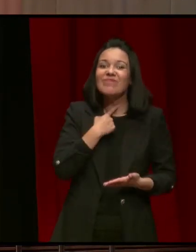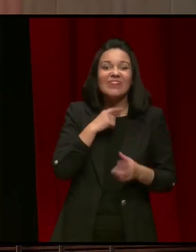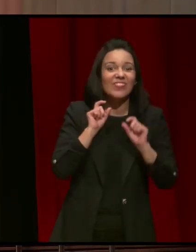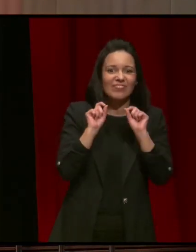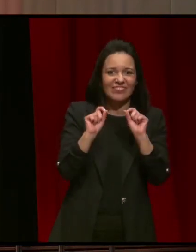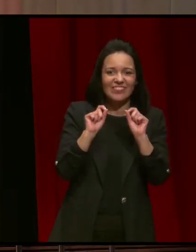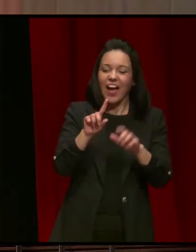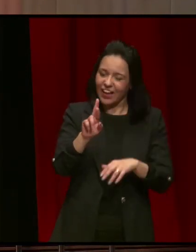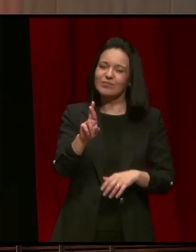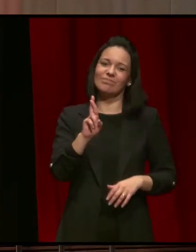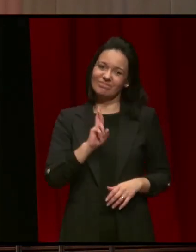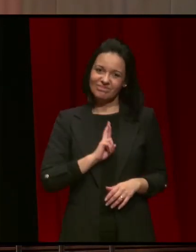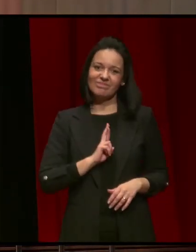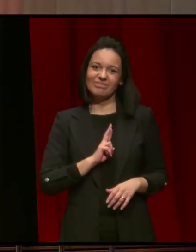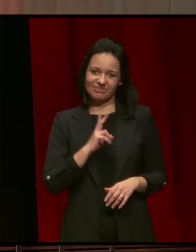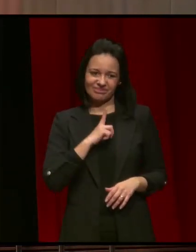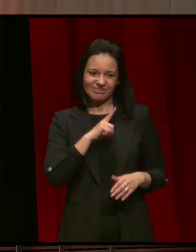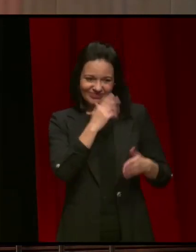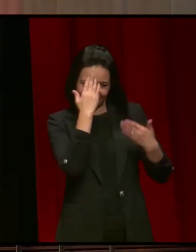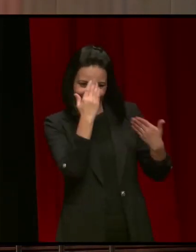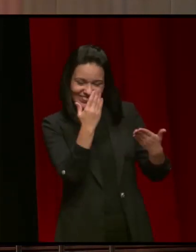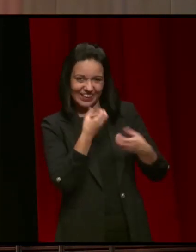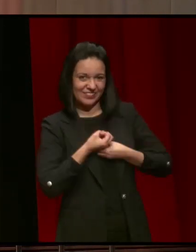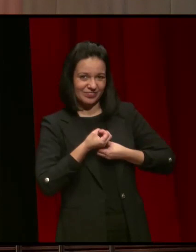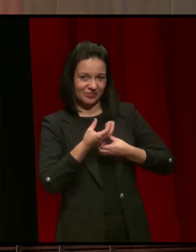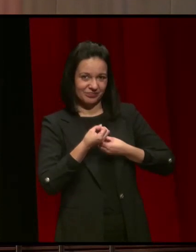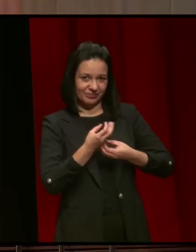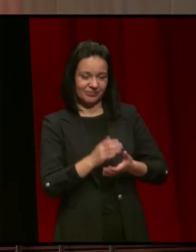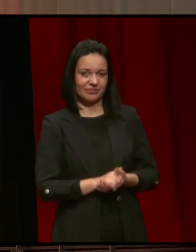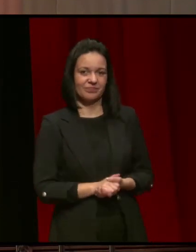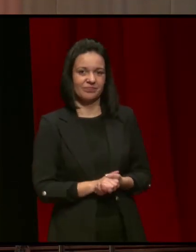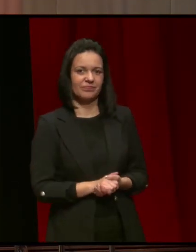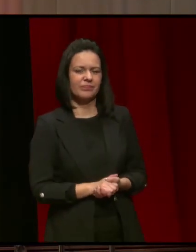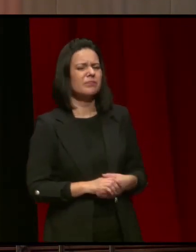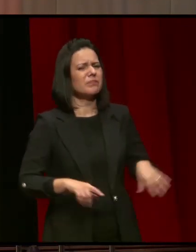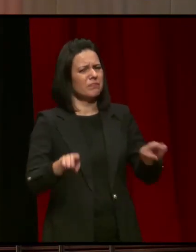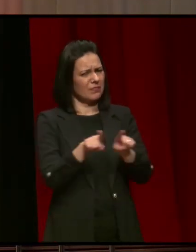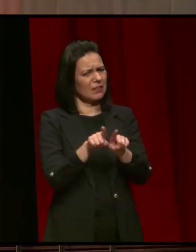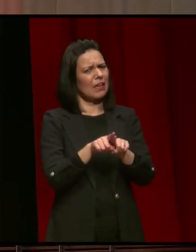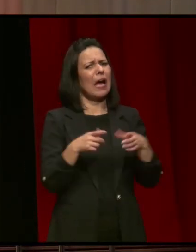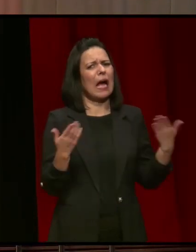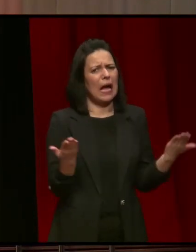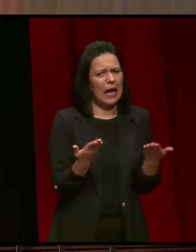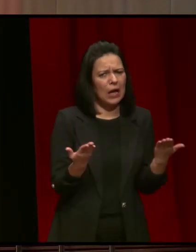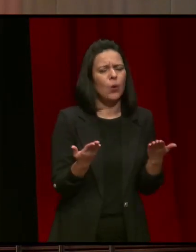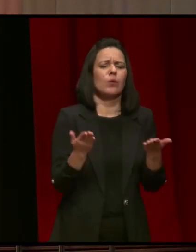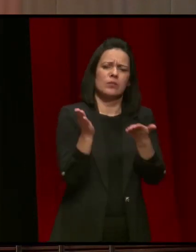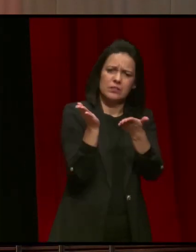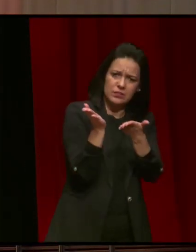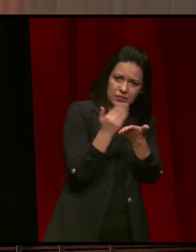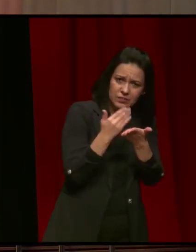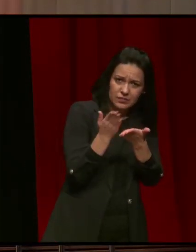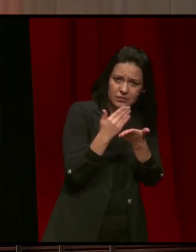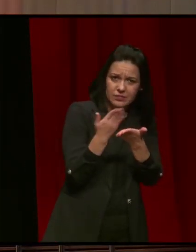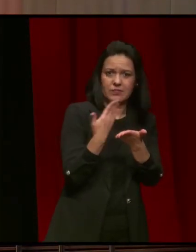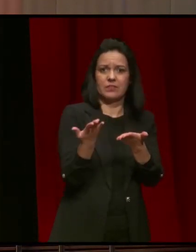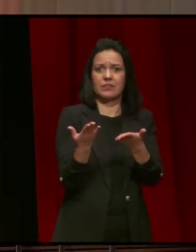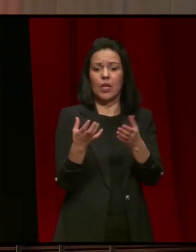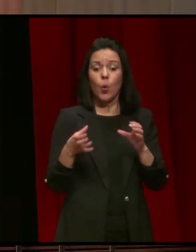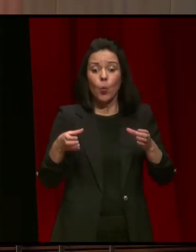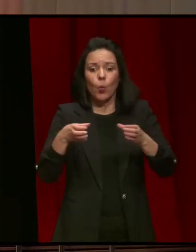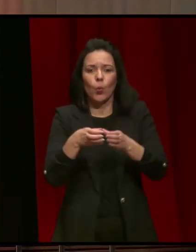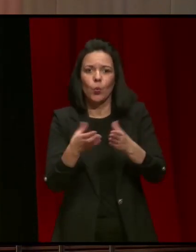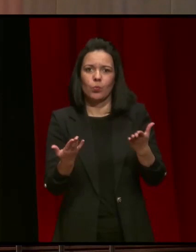amanhã, vou entrar nisso aqui amanhã, mas obrigado pela informação. Gente, hoje tem muito recurso, né? Livros, tem clubes,